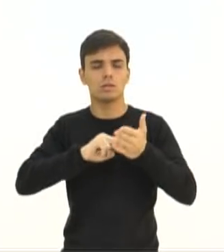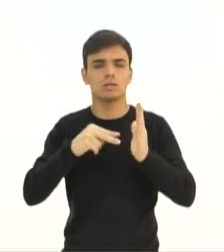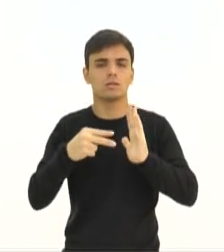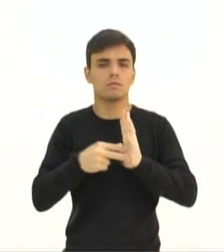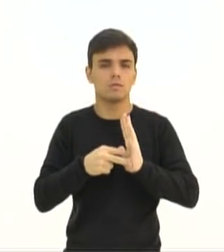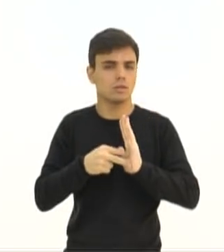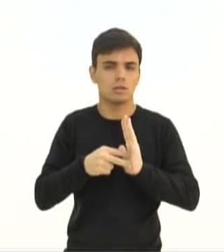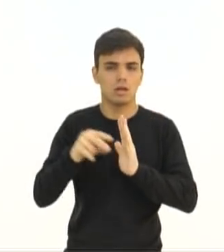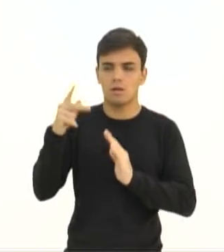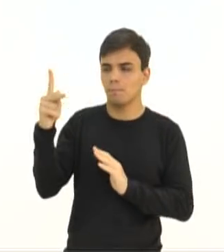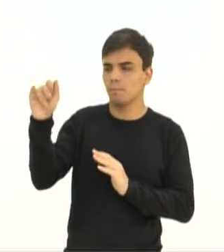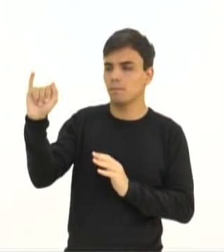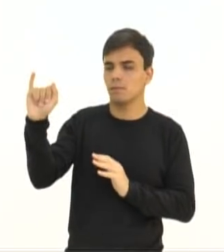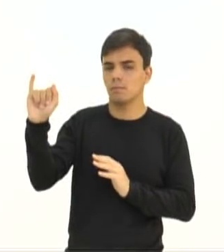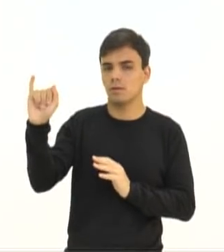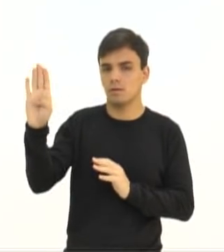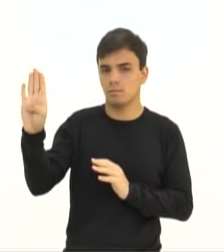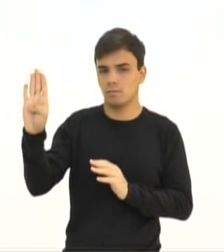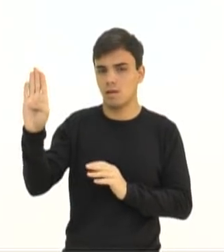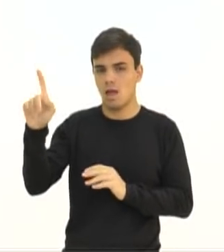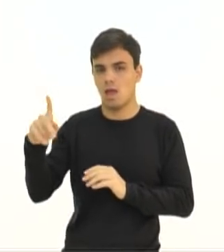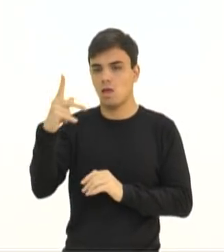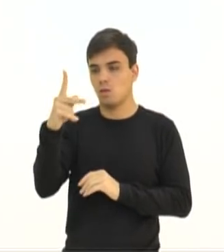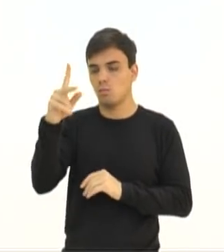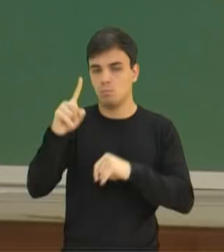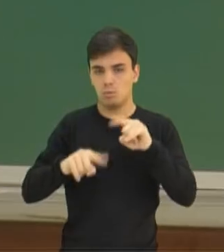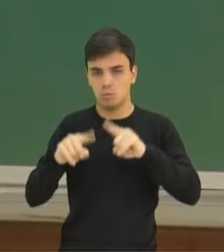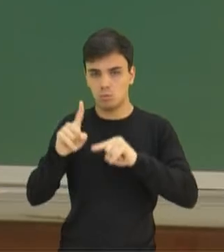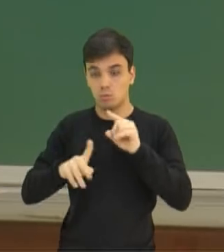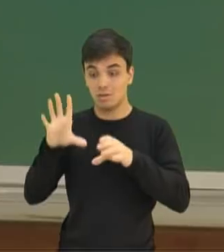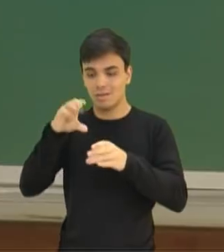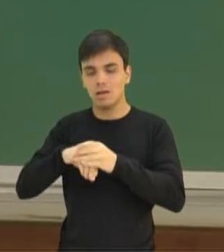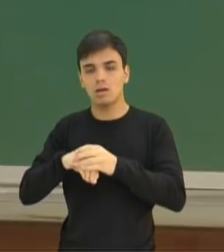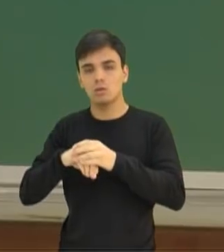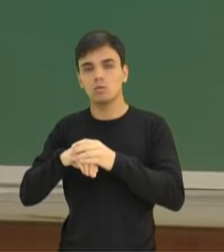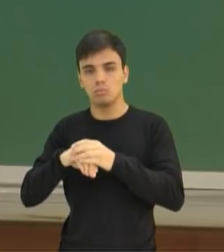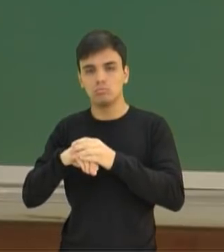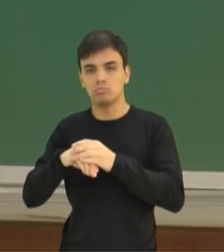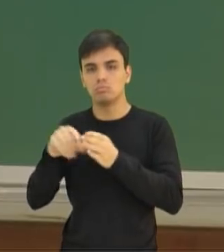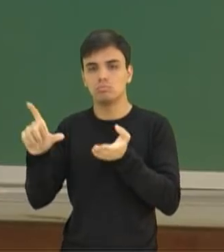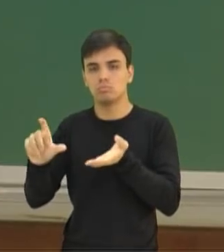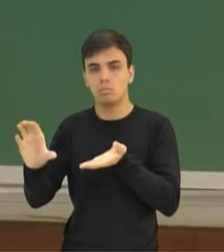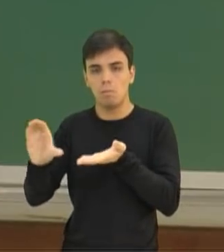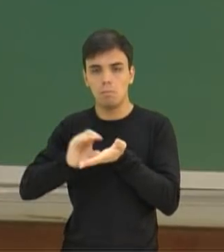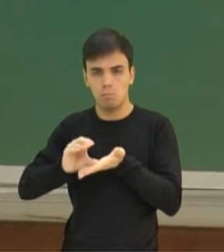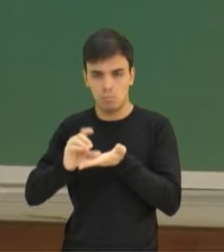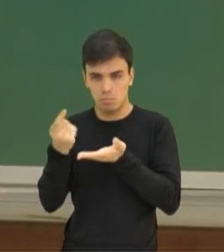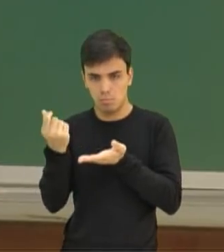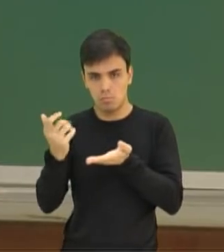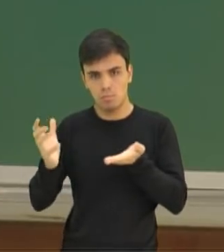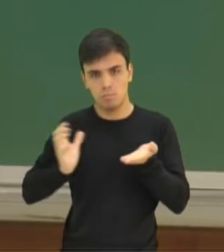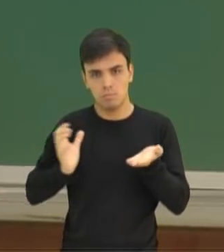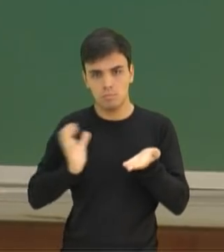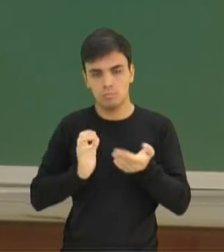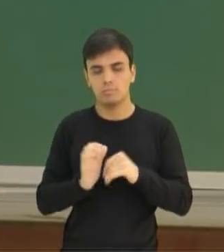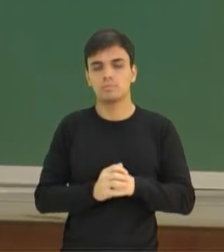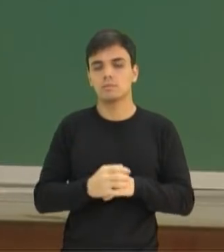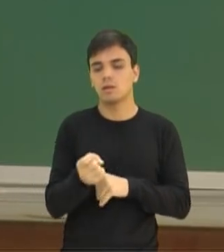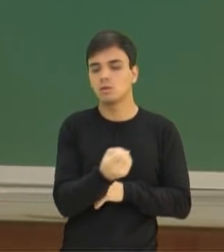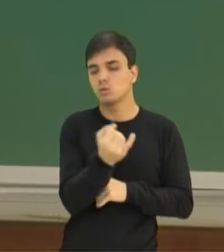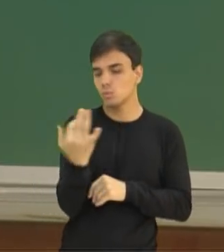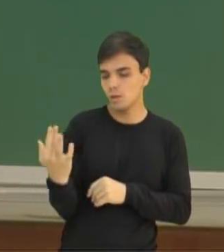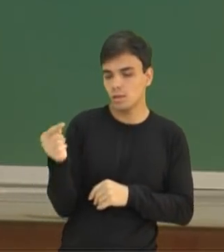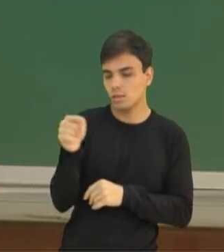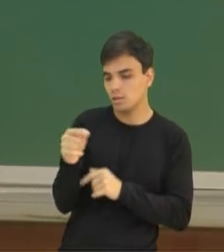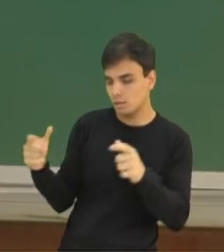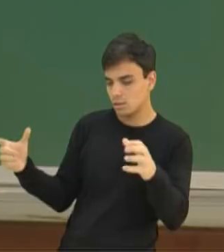Produto Interno Bruto, que é a produção de riquezas. Então, quanto aquela região produz